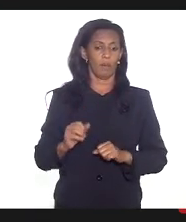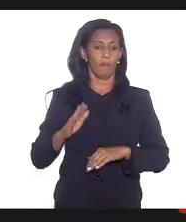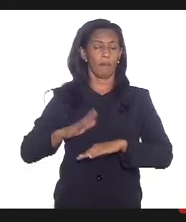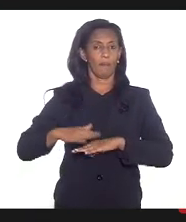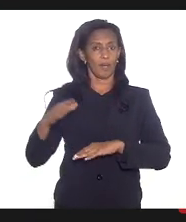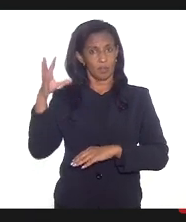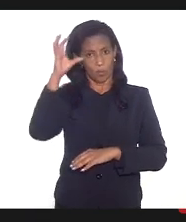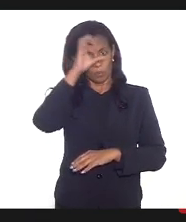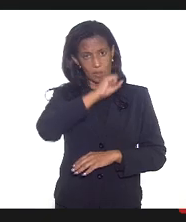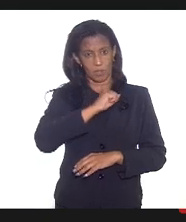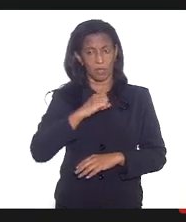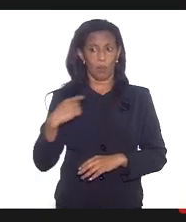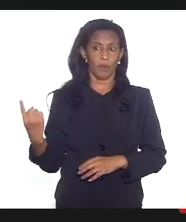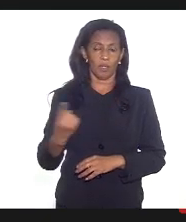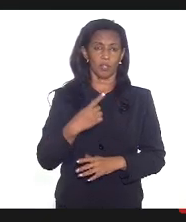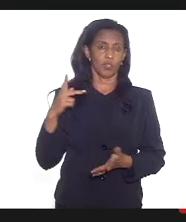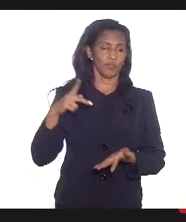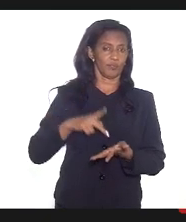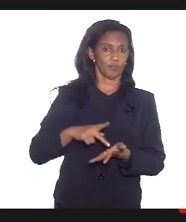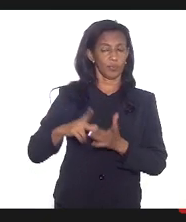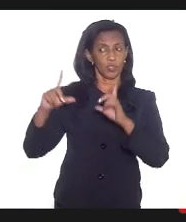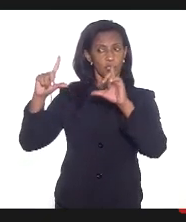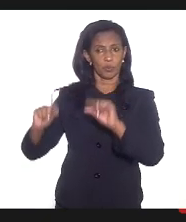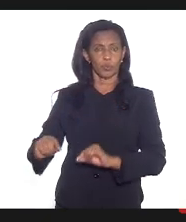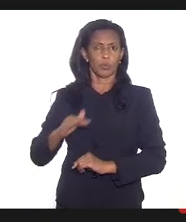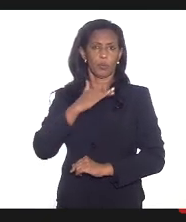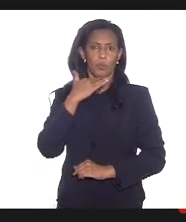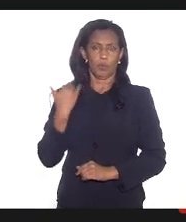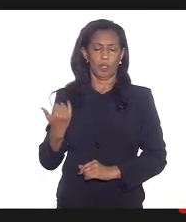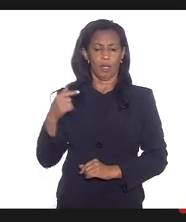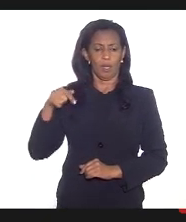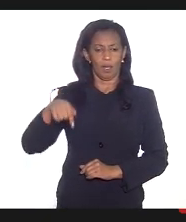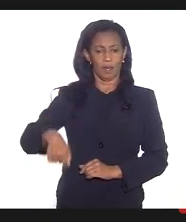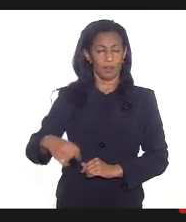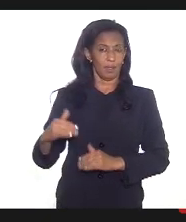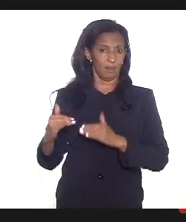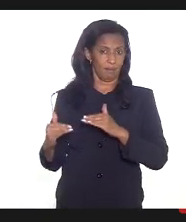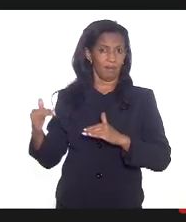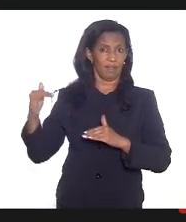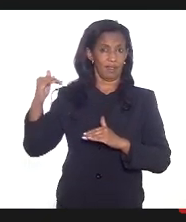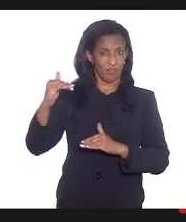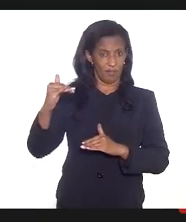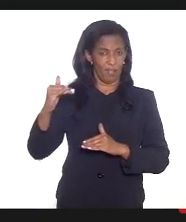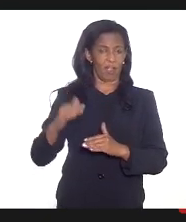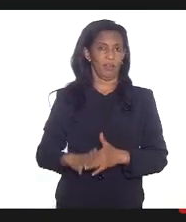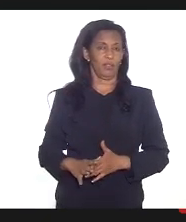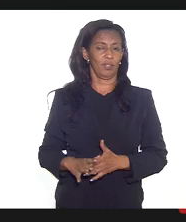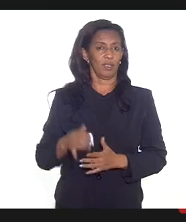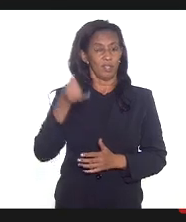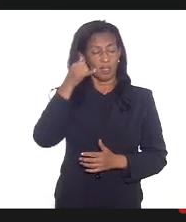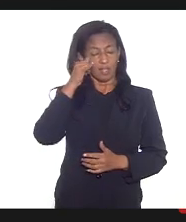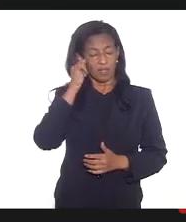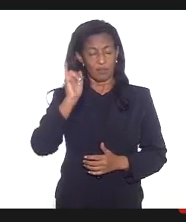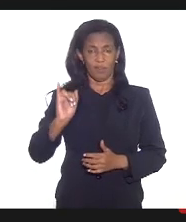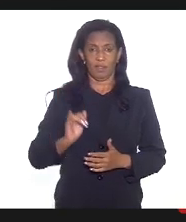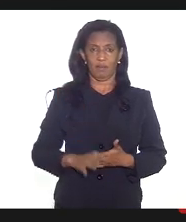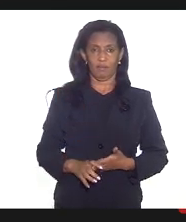contribuição para que a gente diz Patto reduza mortalidade materna que é elevada que é evitável